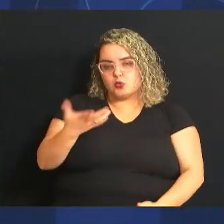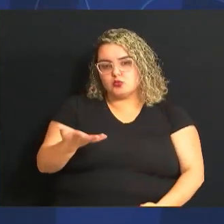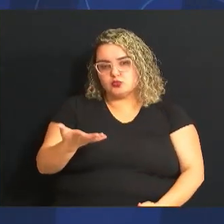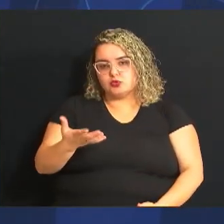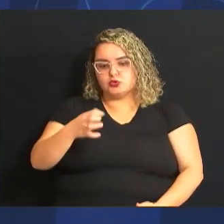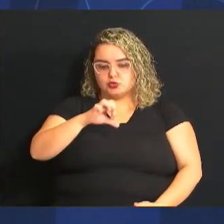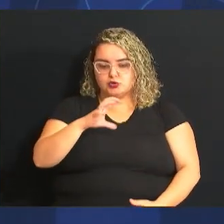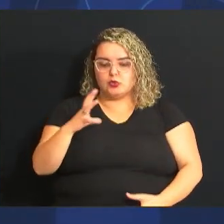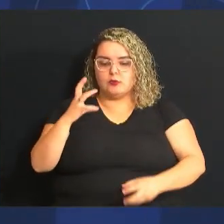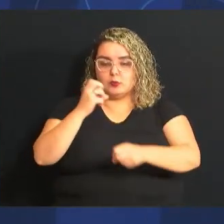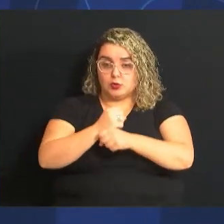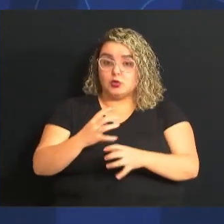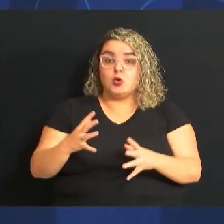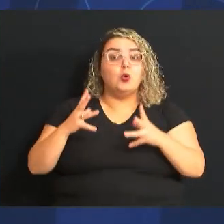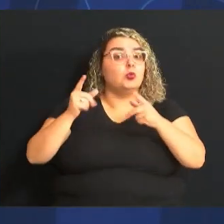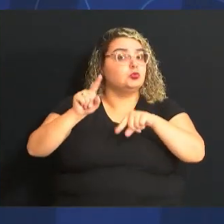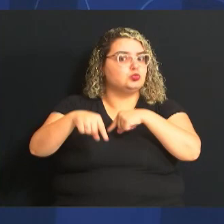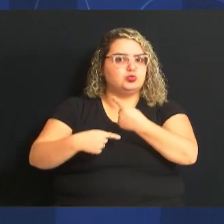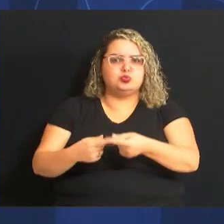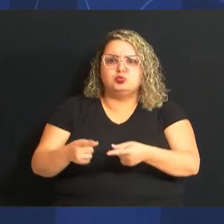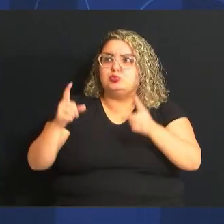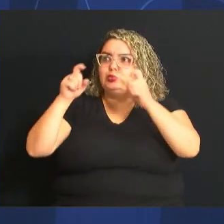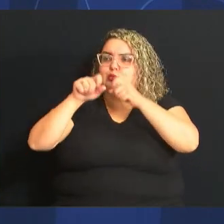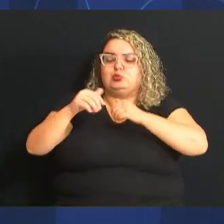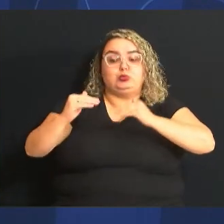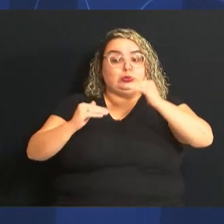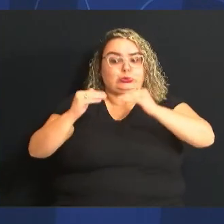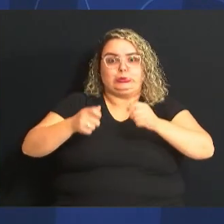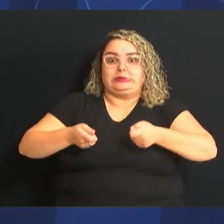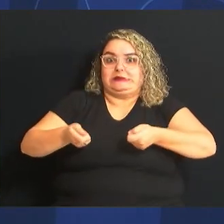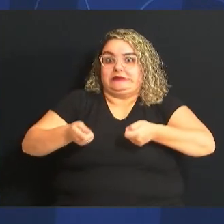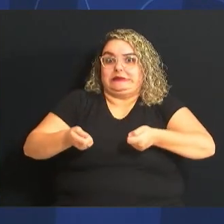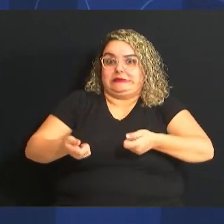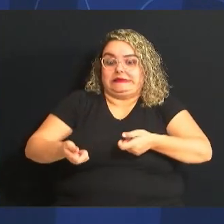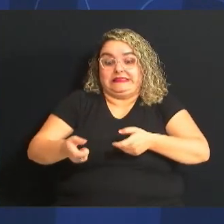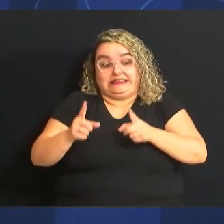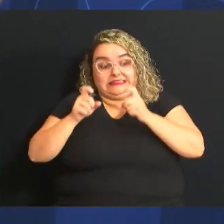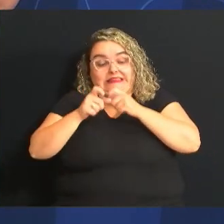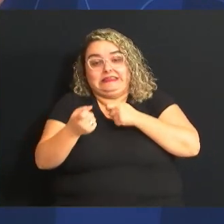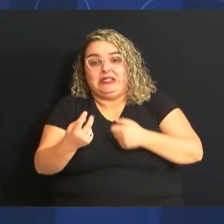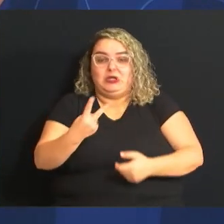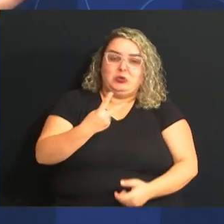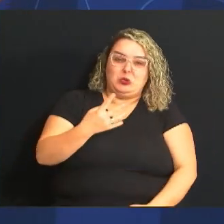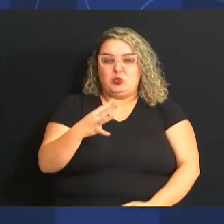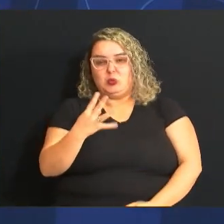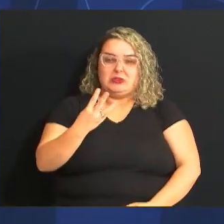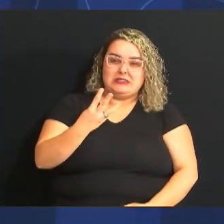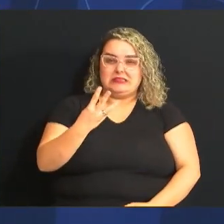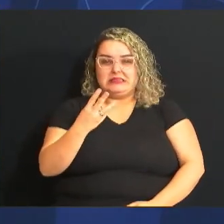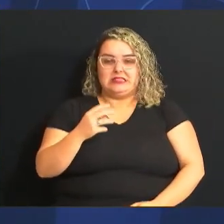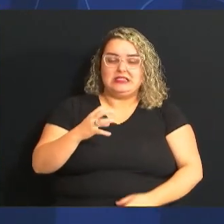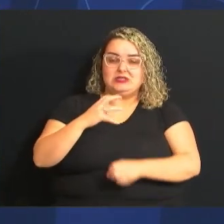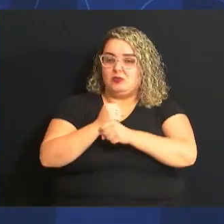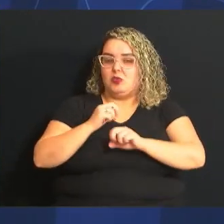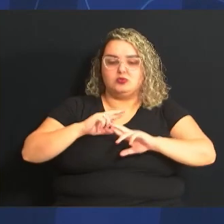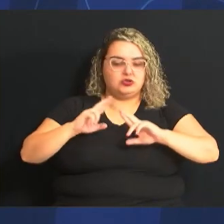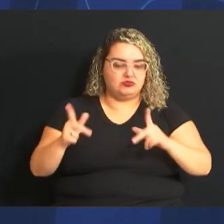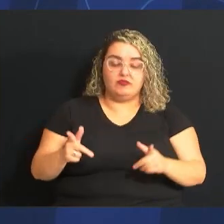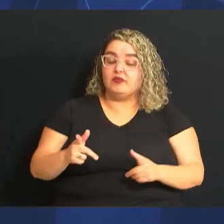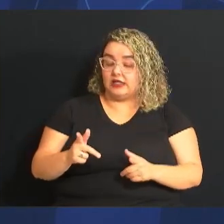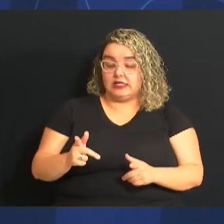Campinas, perto da Avenida Anchieta, que fica ali a prefeitura. Ou então, claro, acompanhar ao vivo aqui pela